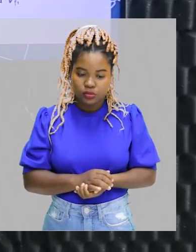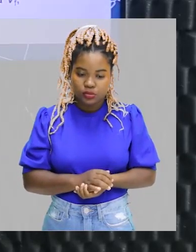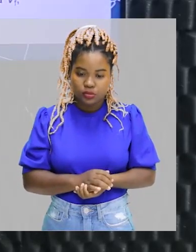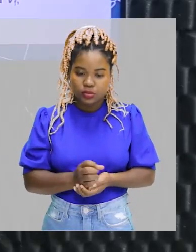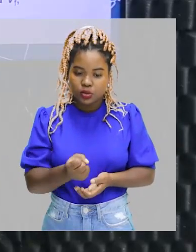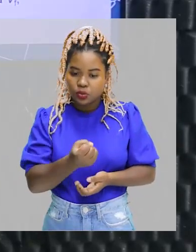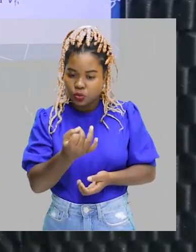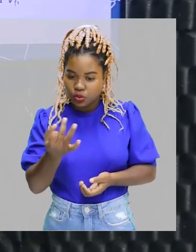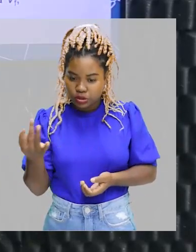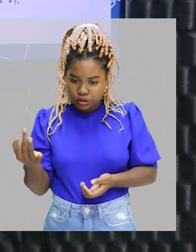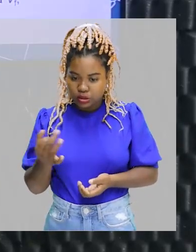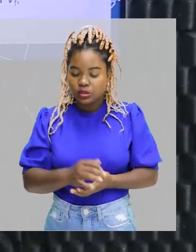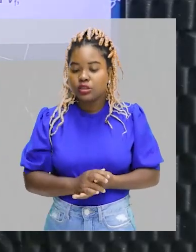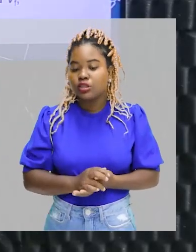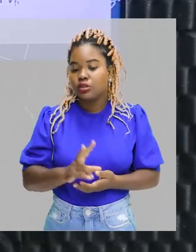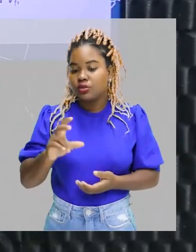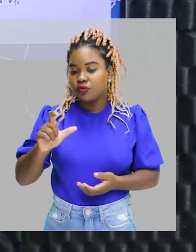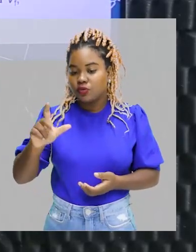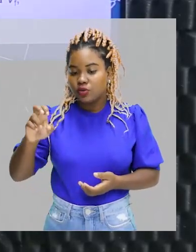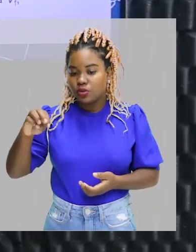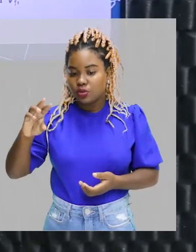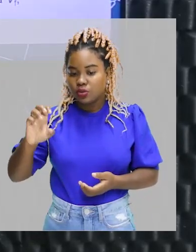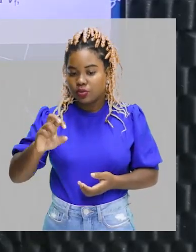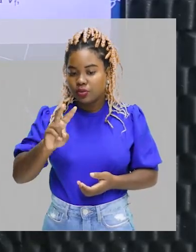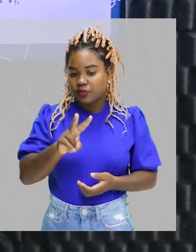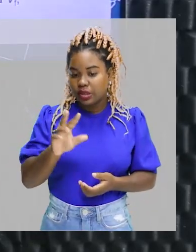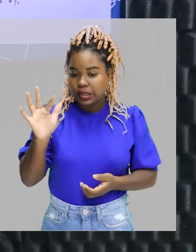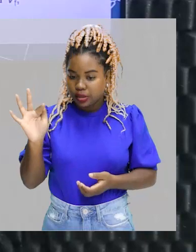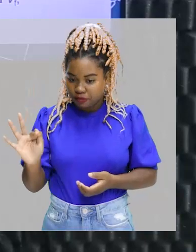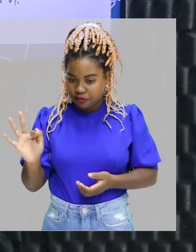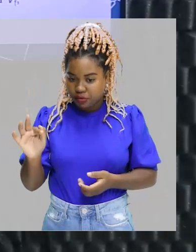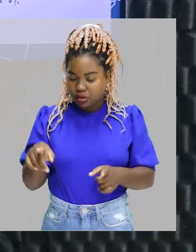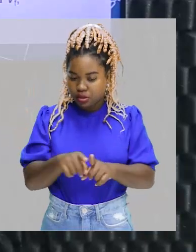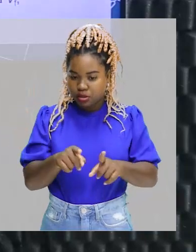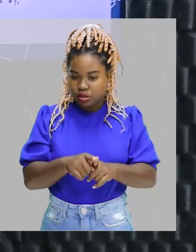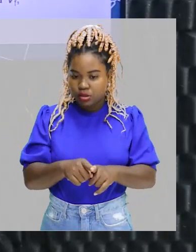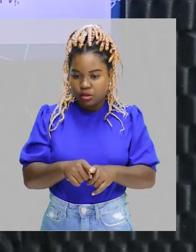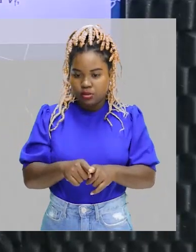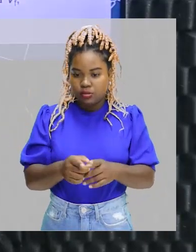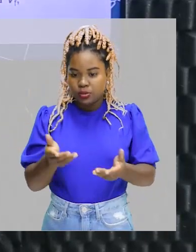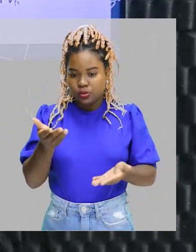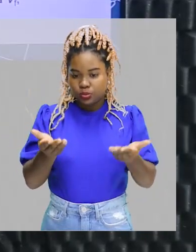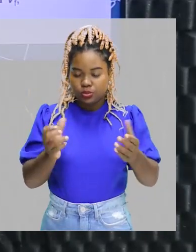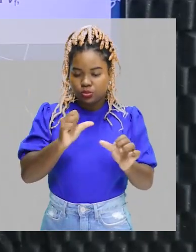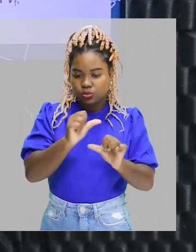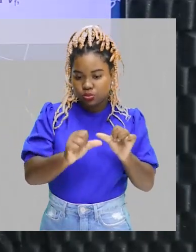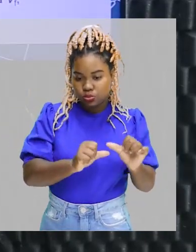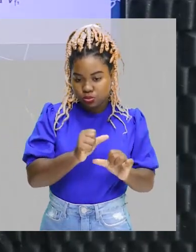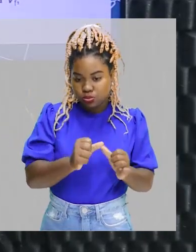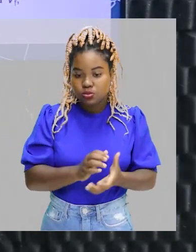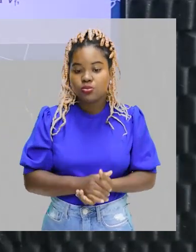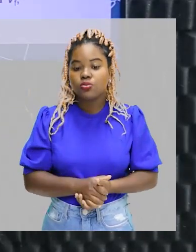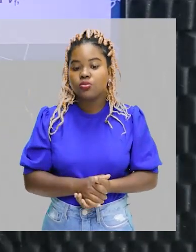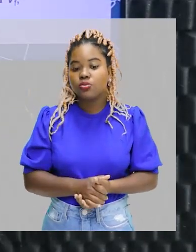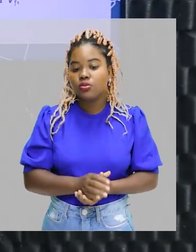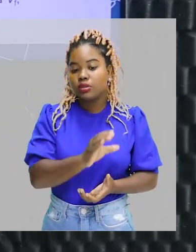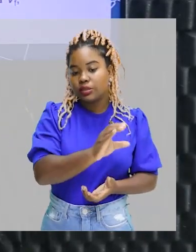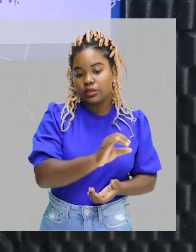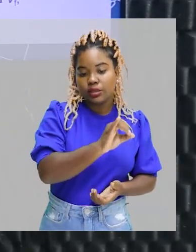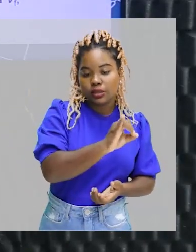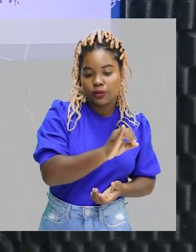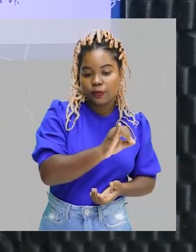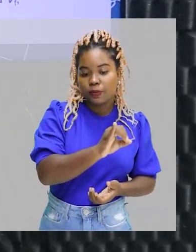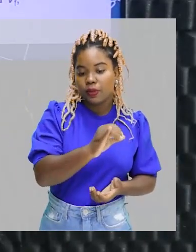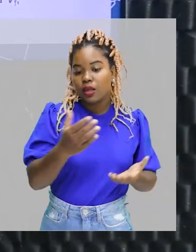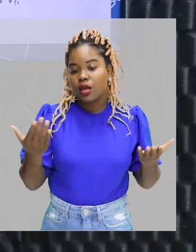para VF, certo? E a concentração também vai ser alterada. Ela vai de uma concentração